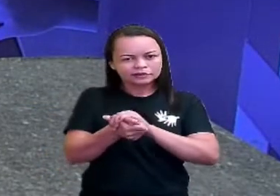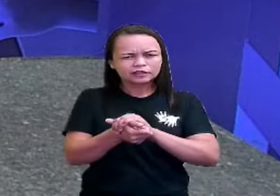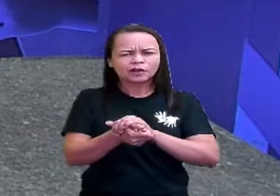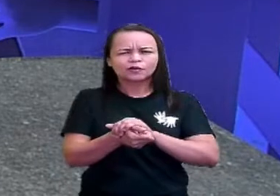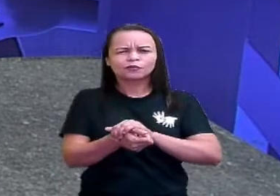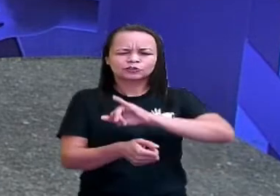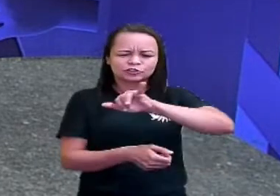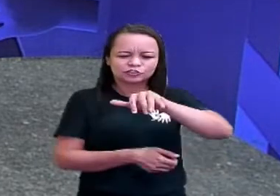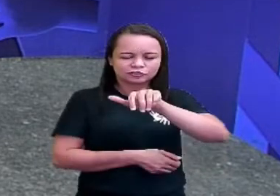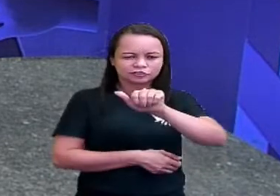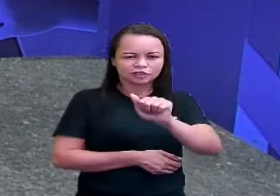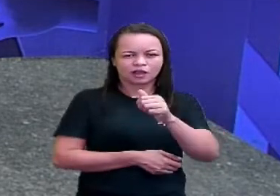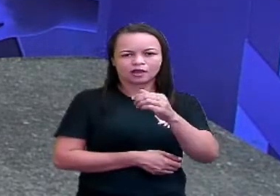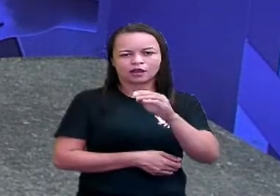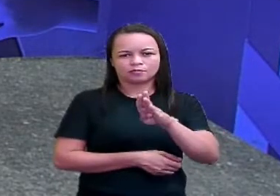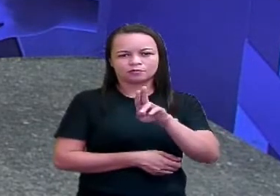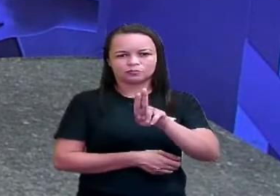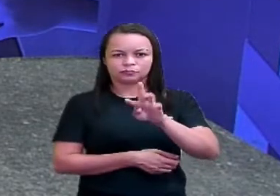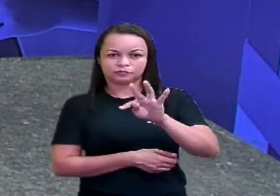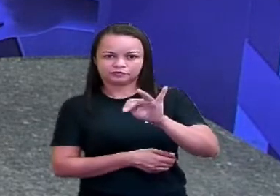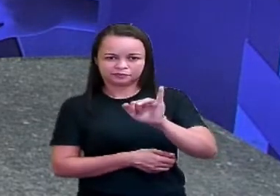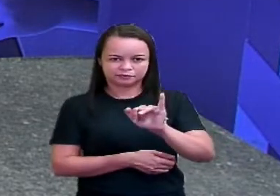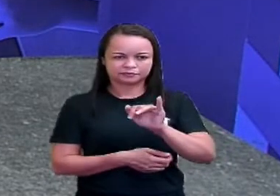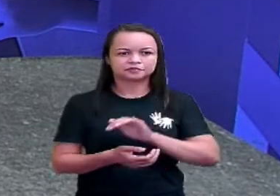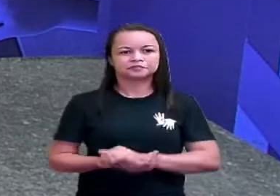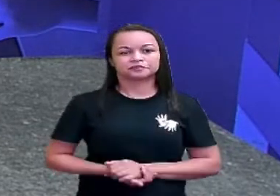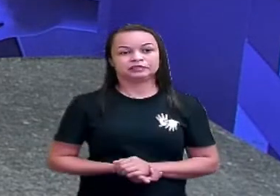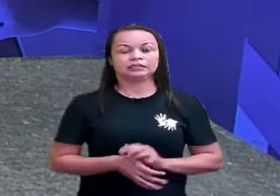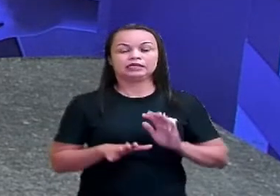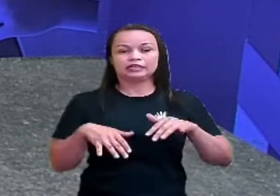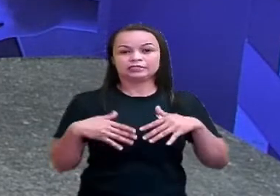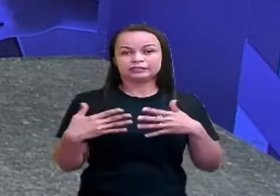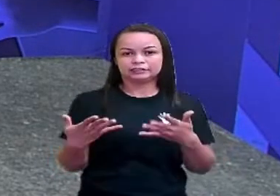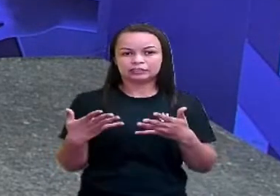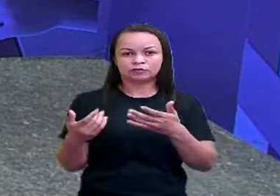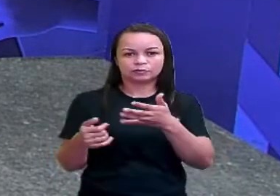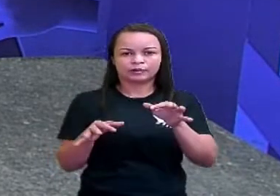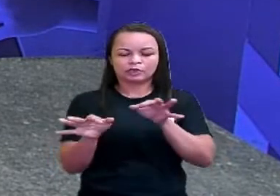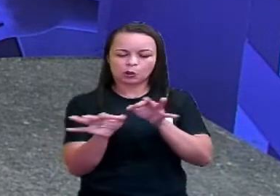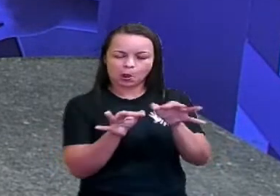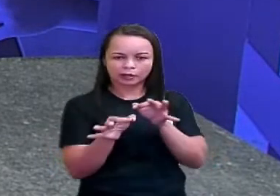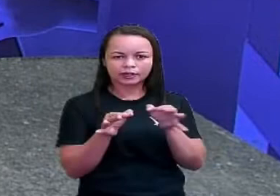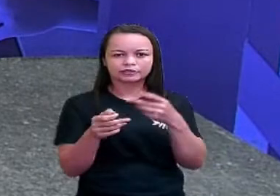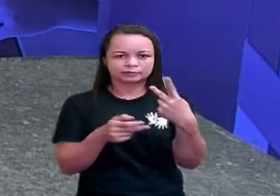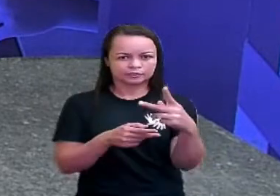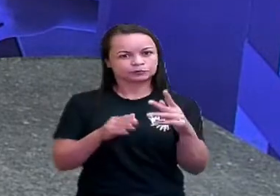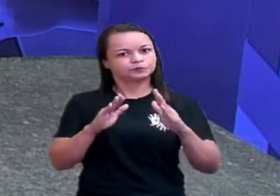jabuti. Vocês querem produzir? Então, prepara aí os materiais. Olha só.